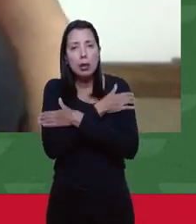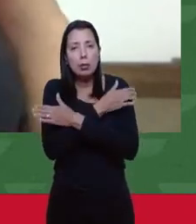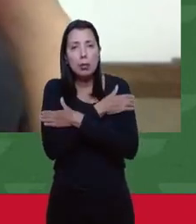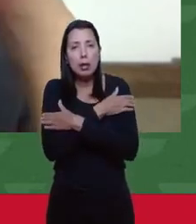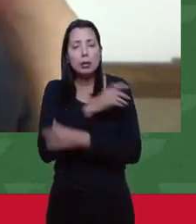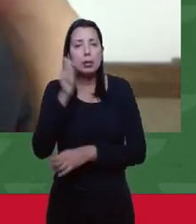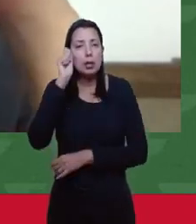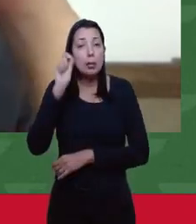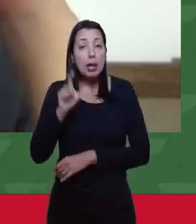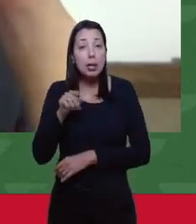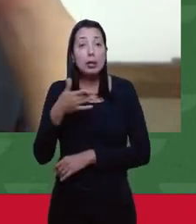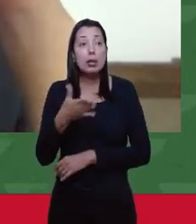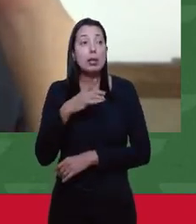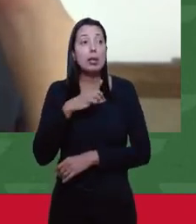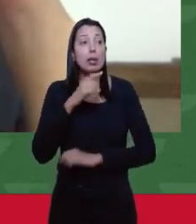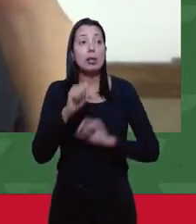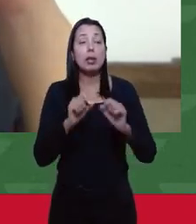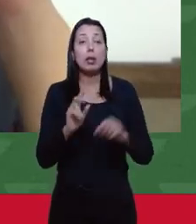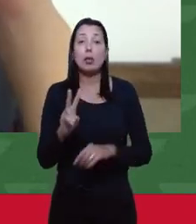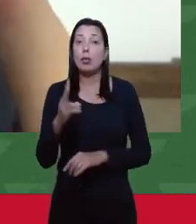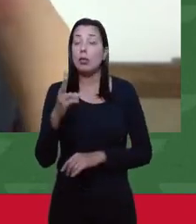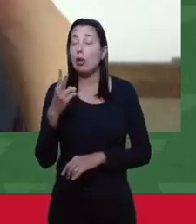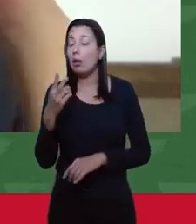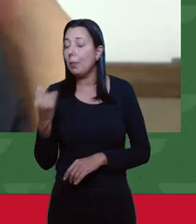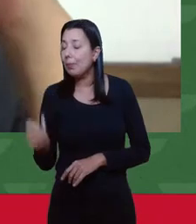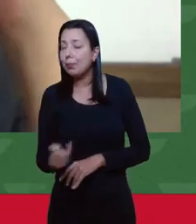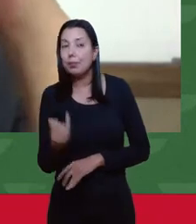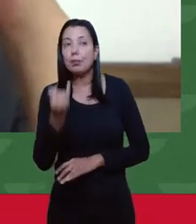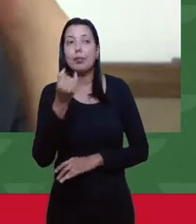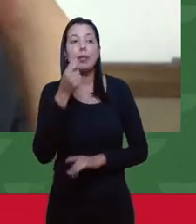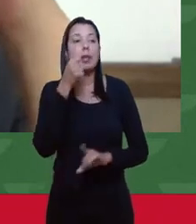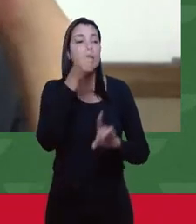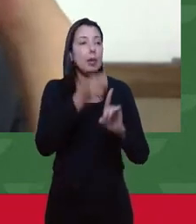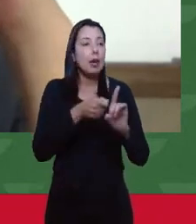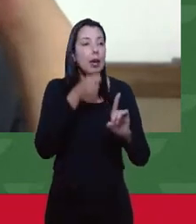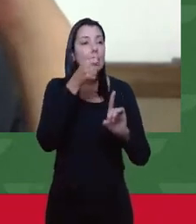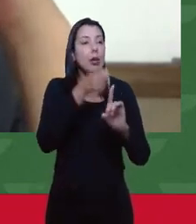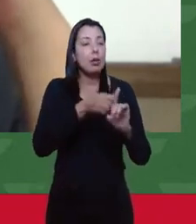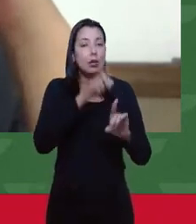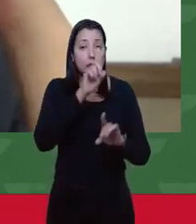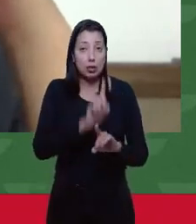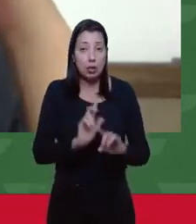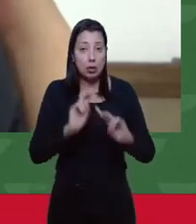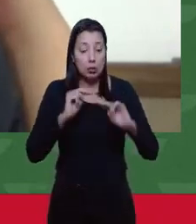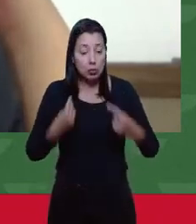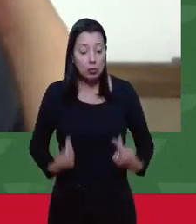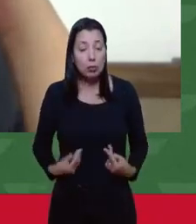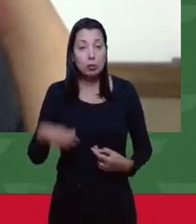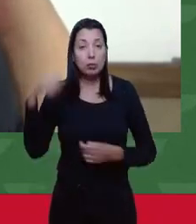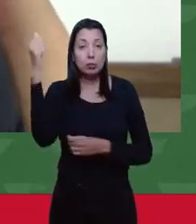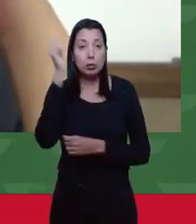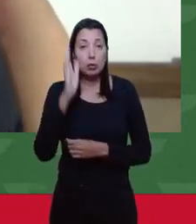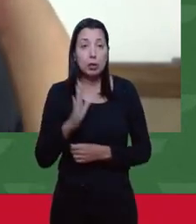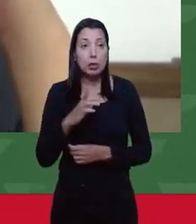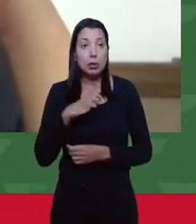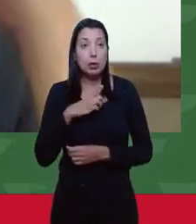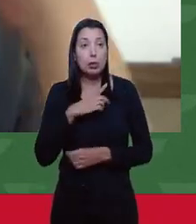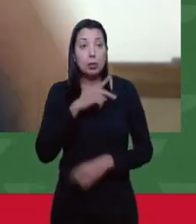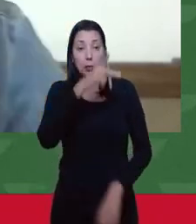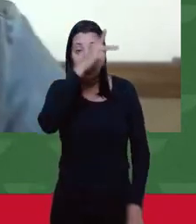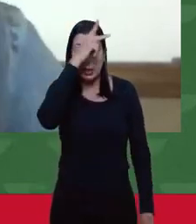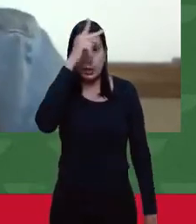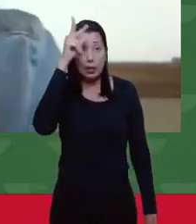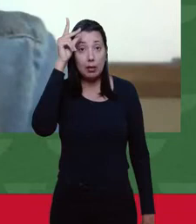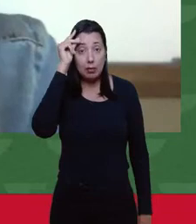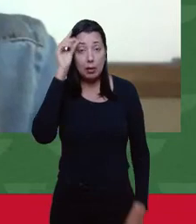Maria do Rosário. A Maria do Rosário tem um valor inestimável para a luta pelos direitos humanos no Brasil. Eu era prefeita